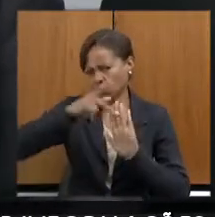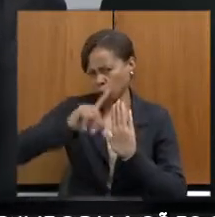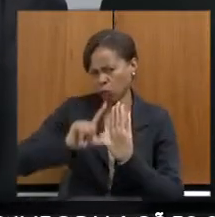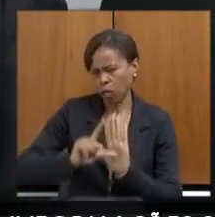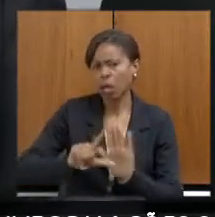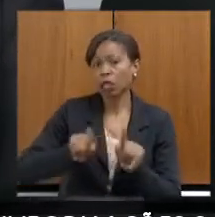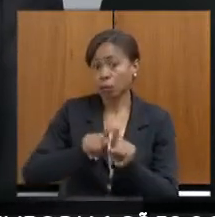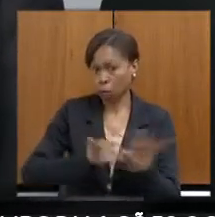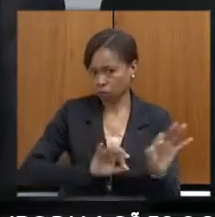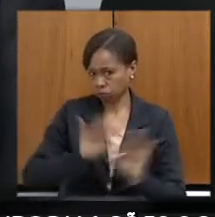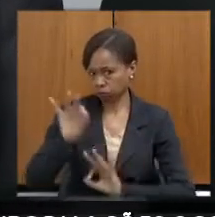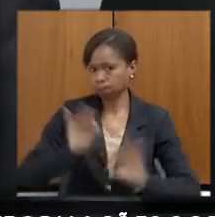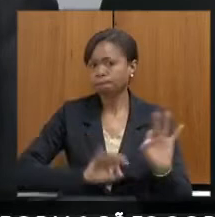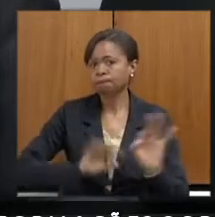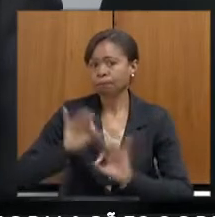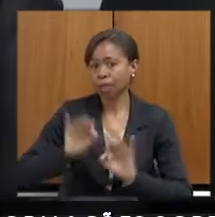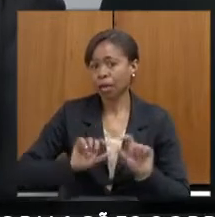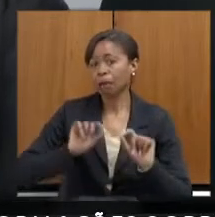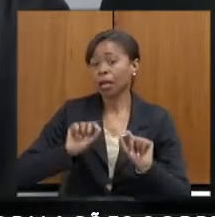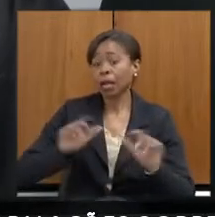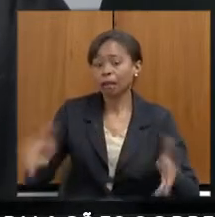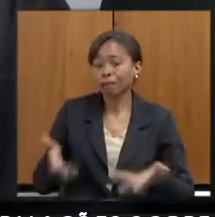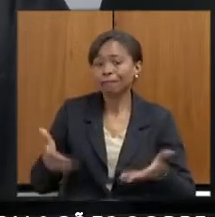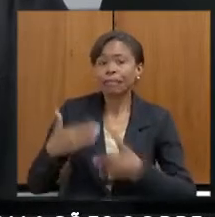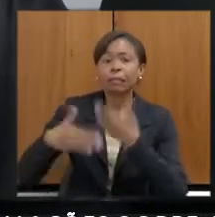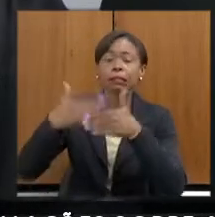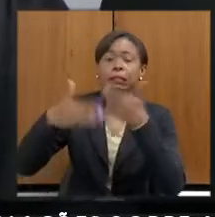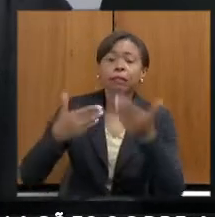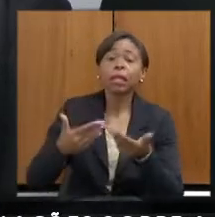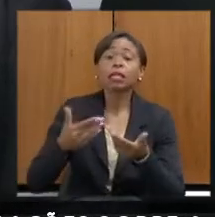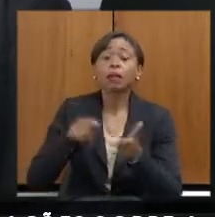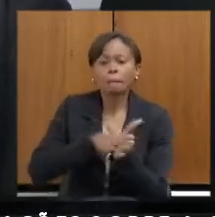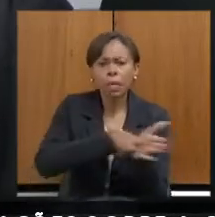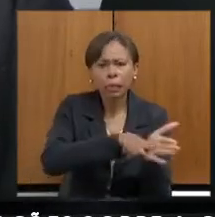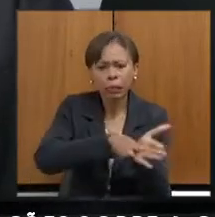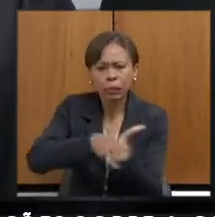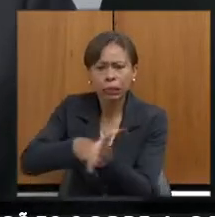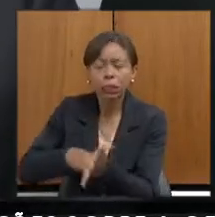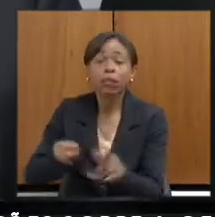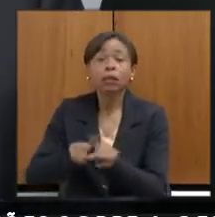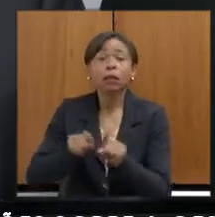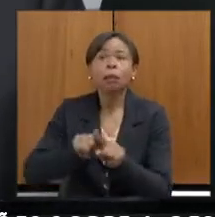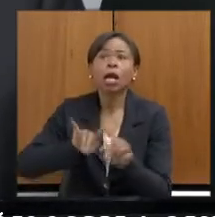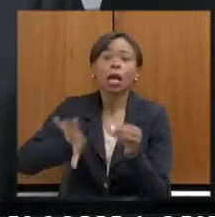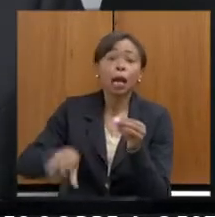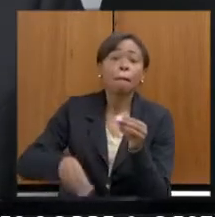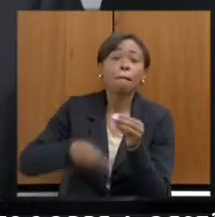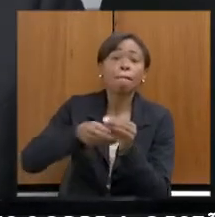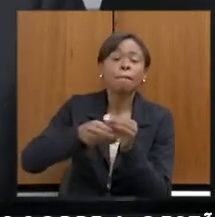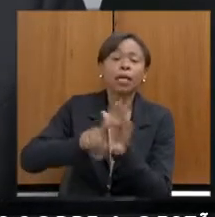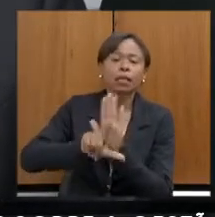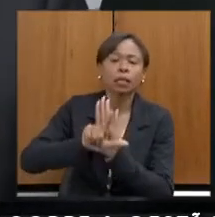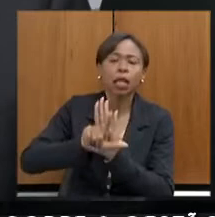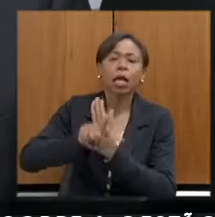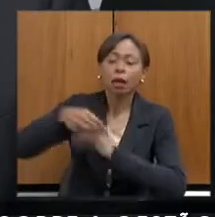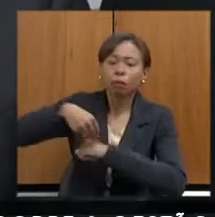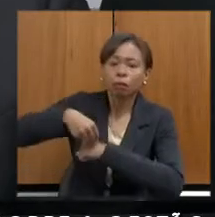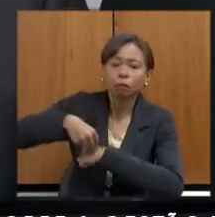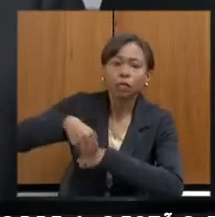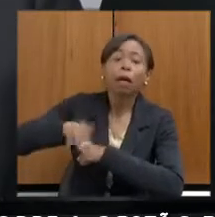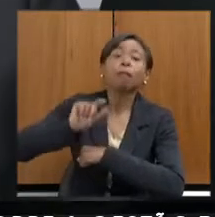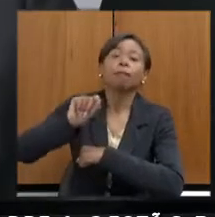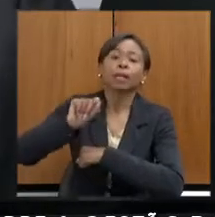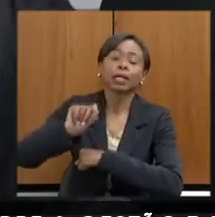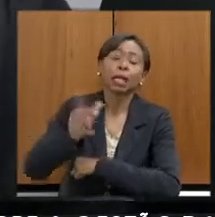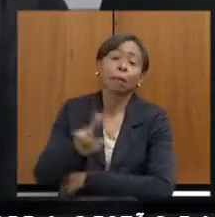inclusive para reler programa de foi é essencial de Pesquisas mandamos emendas para própria criação